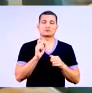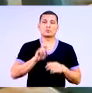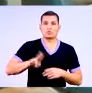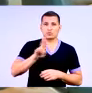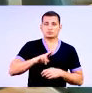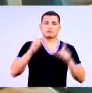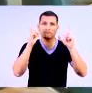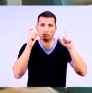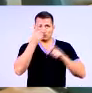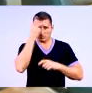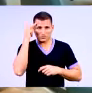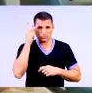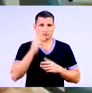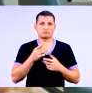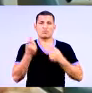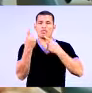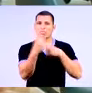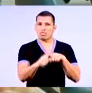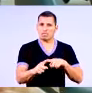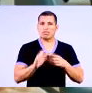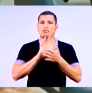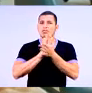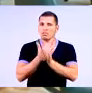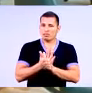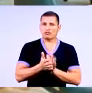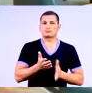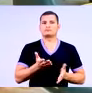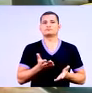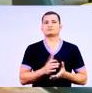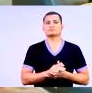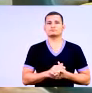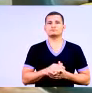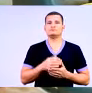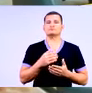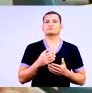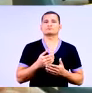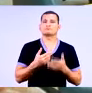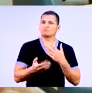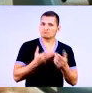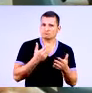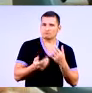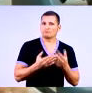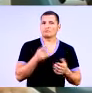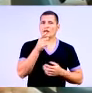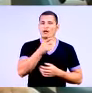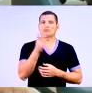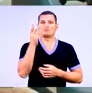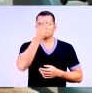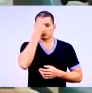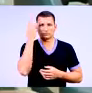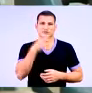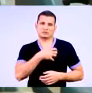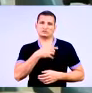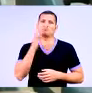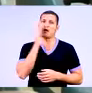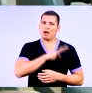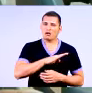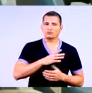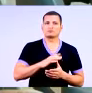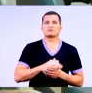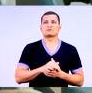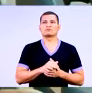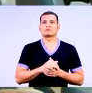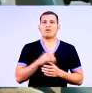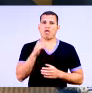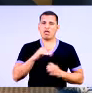pessoa, para constranger, para causar algum tipo de humilhação, para aquela pessoa se sentir mal perante os amigos, eu acho que isso aí